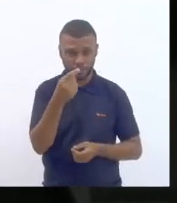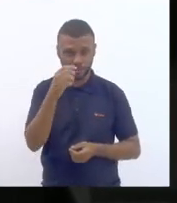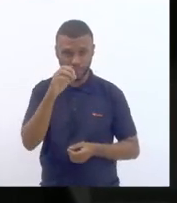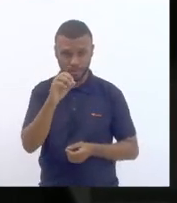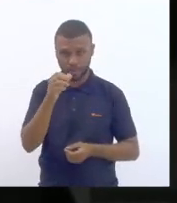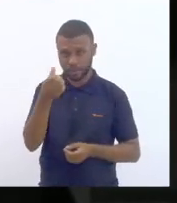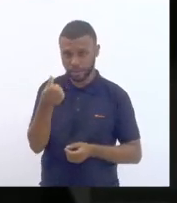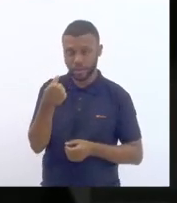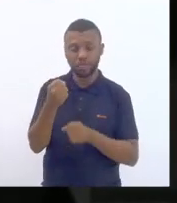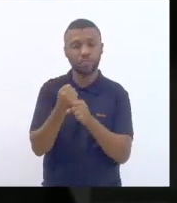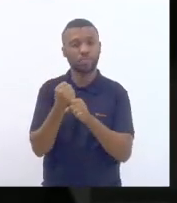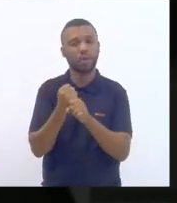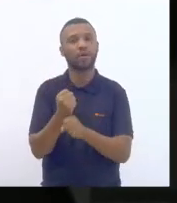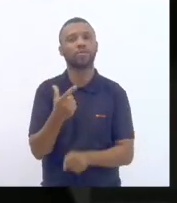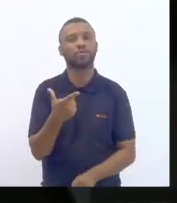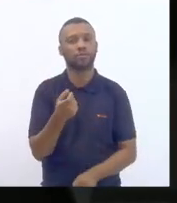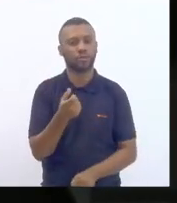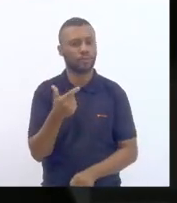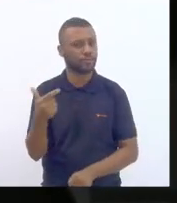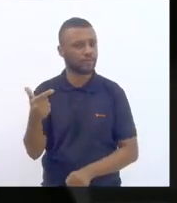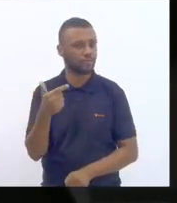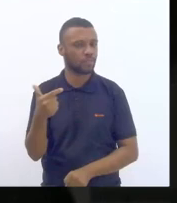22 estendendo